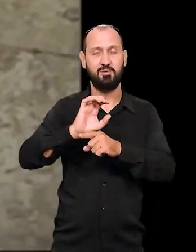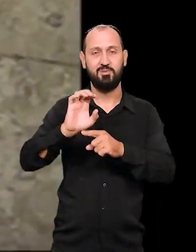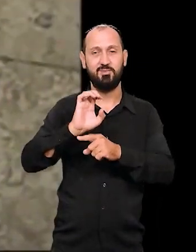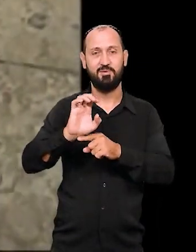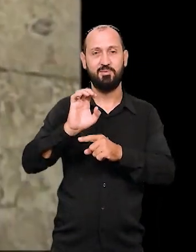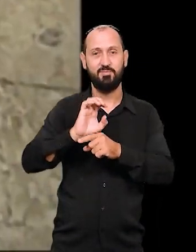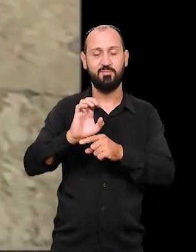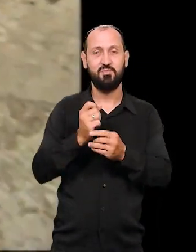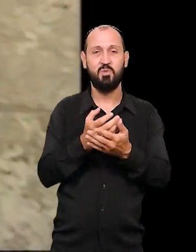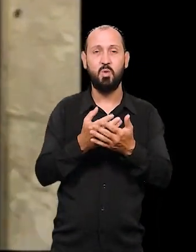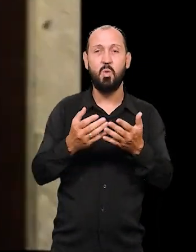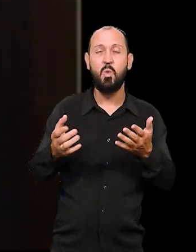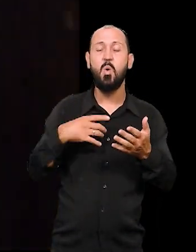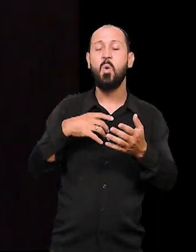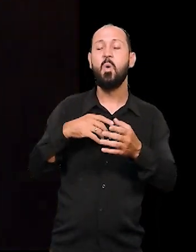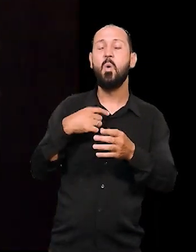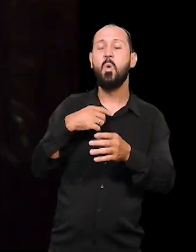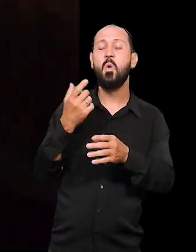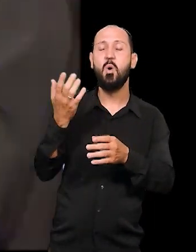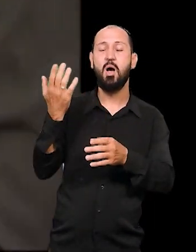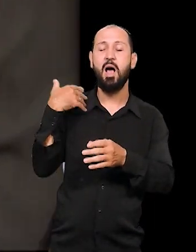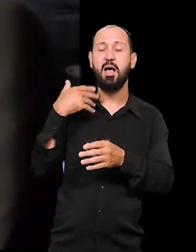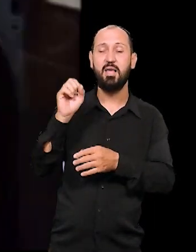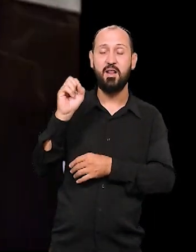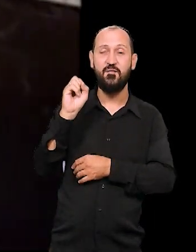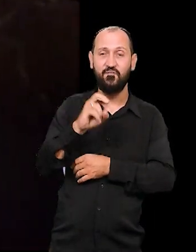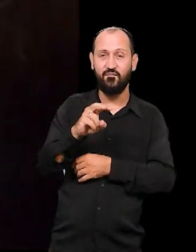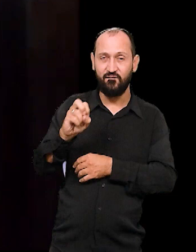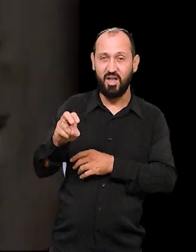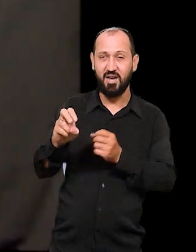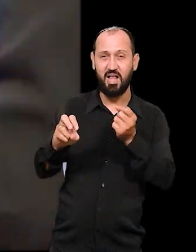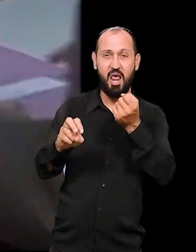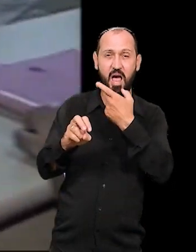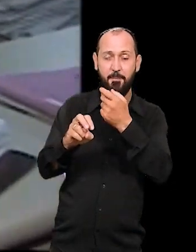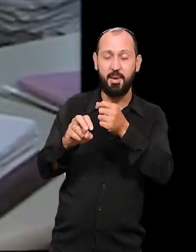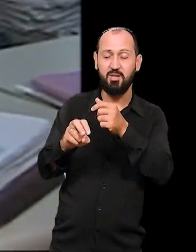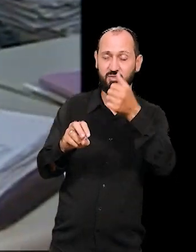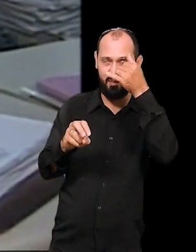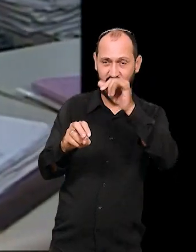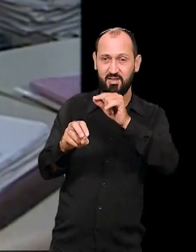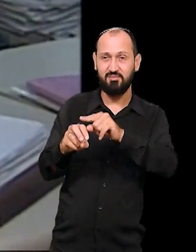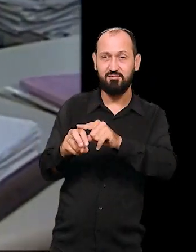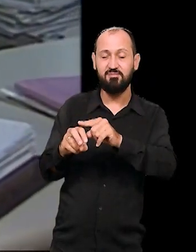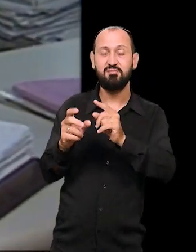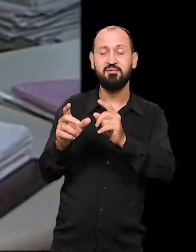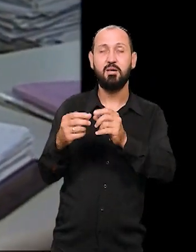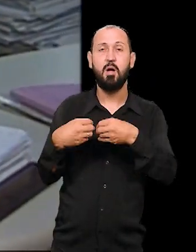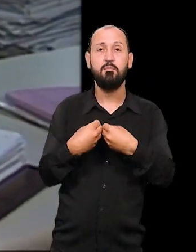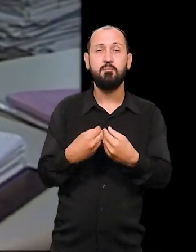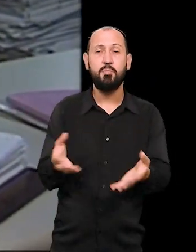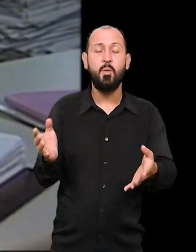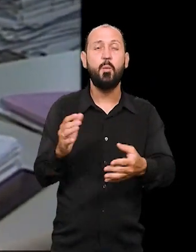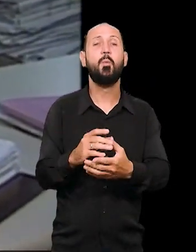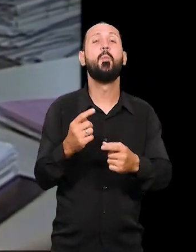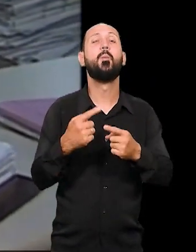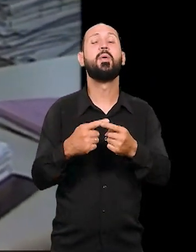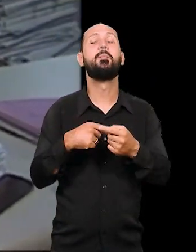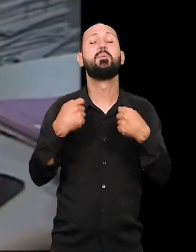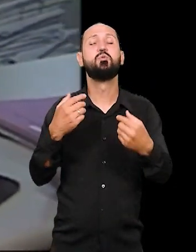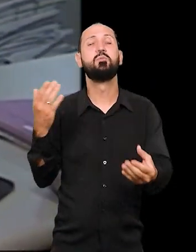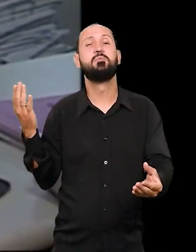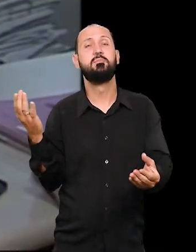a fornecer os antirretrovirais que aquele nosso assistido precisava. E por que havia necessidade